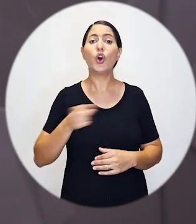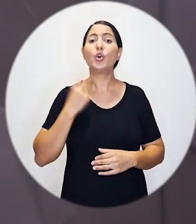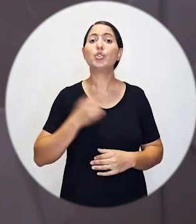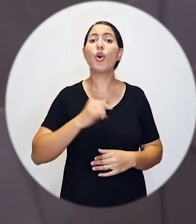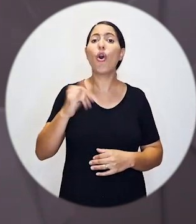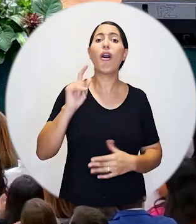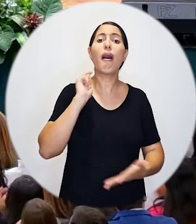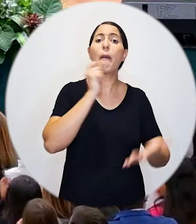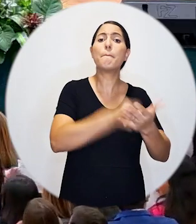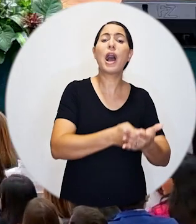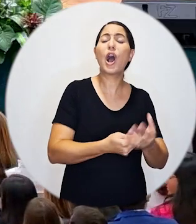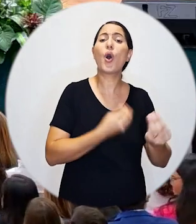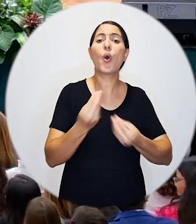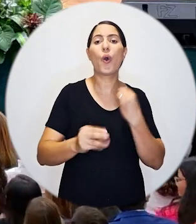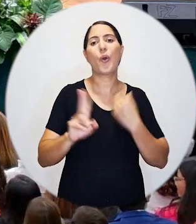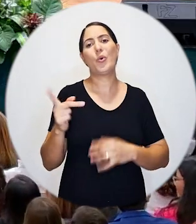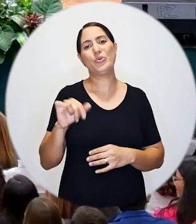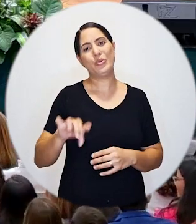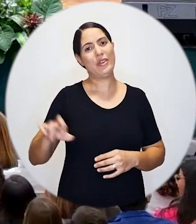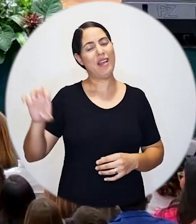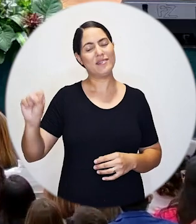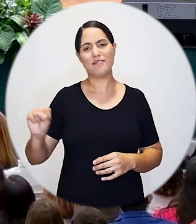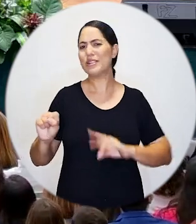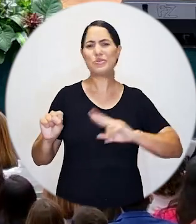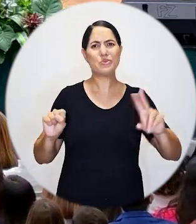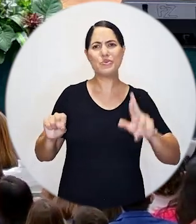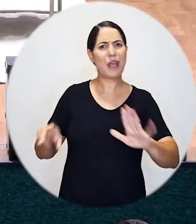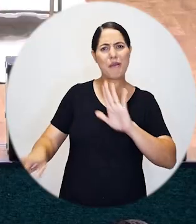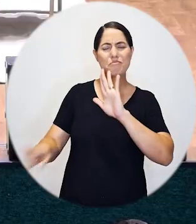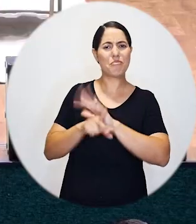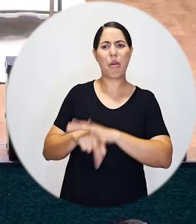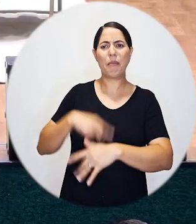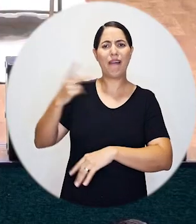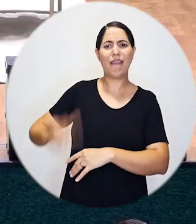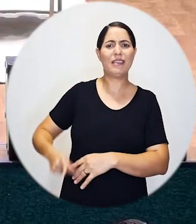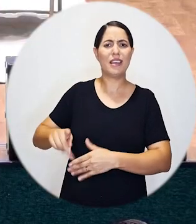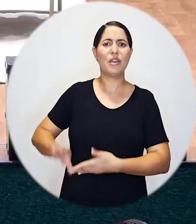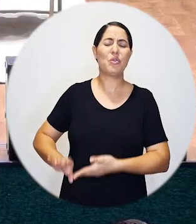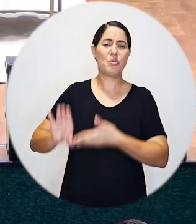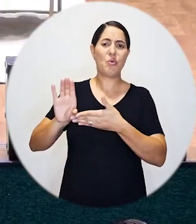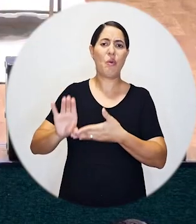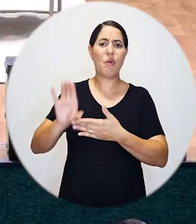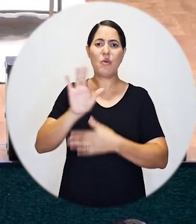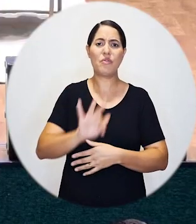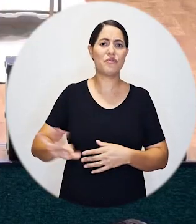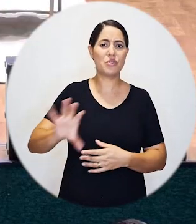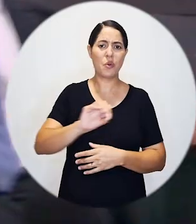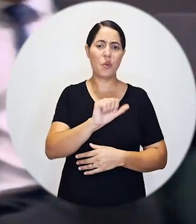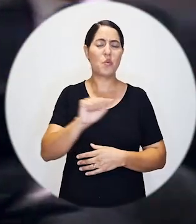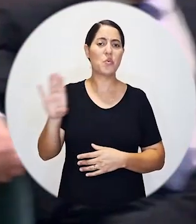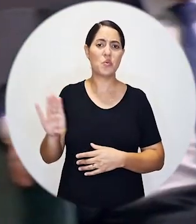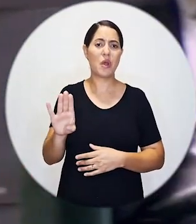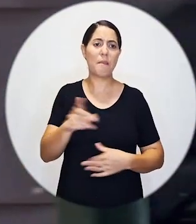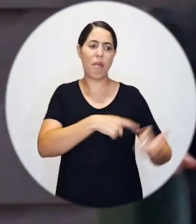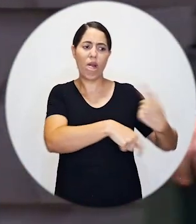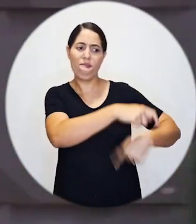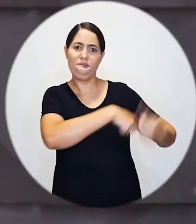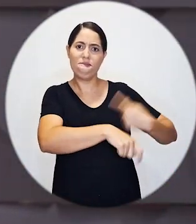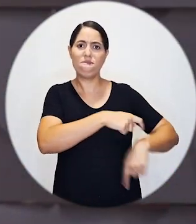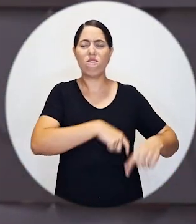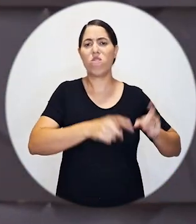energia, é com honorários. E não é porque a Ordem dos Advogados do Brasil combate a